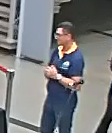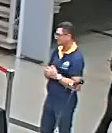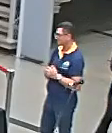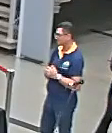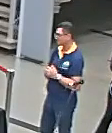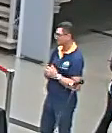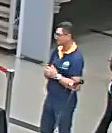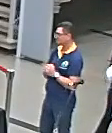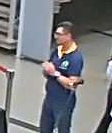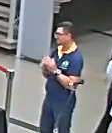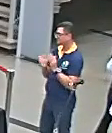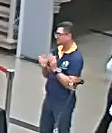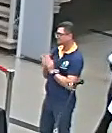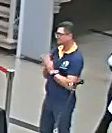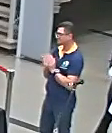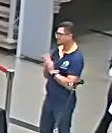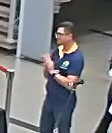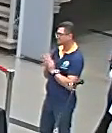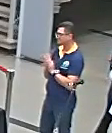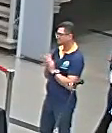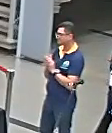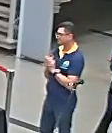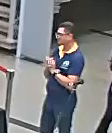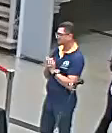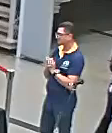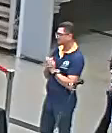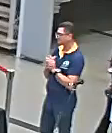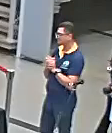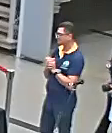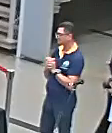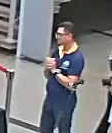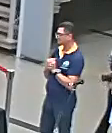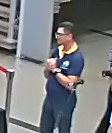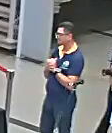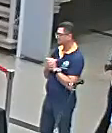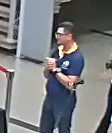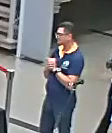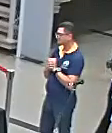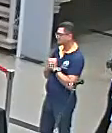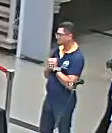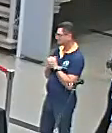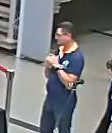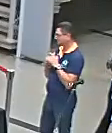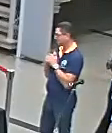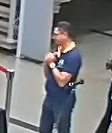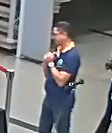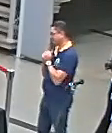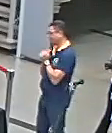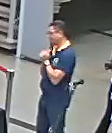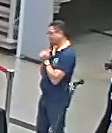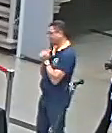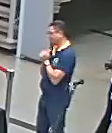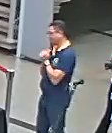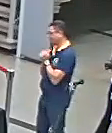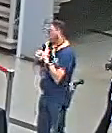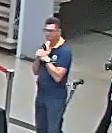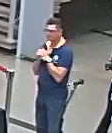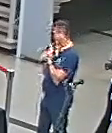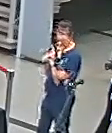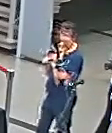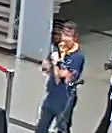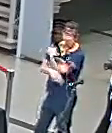rodoviários e urbanos tá no Dr esse requerimento nós fizemos pedindo aí a cação de quem não